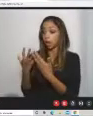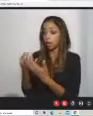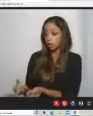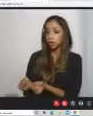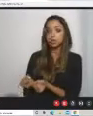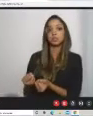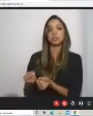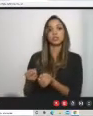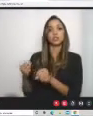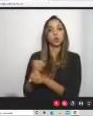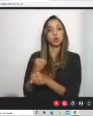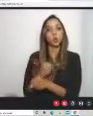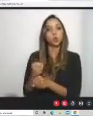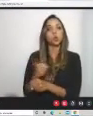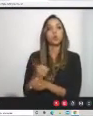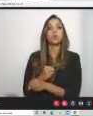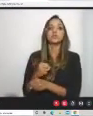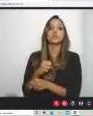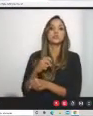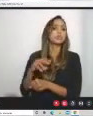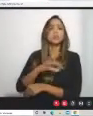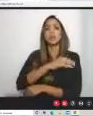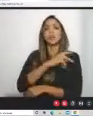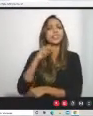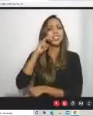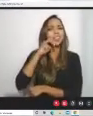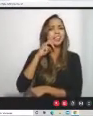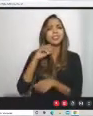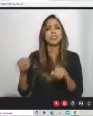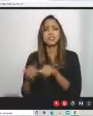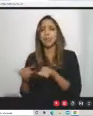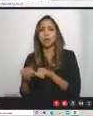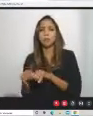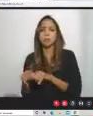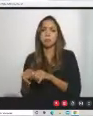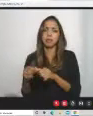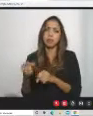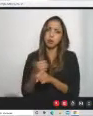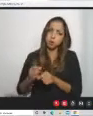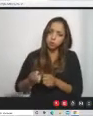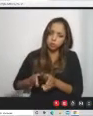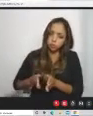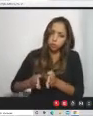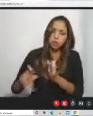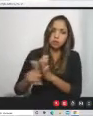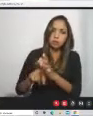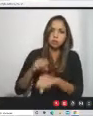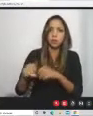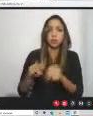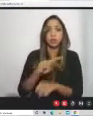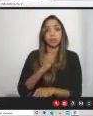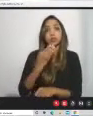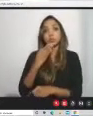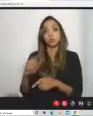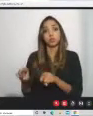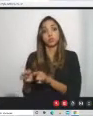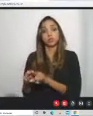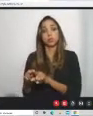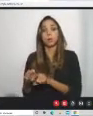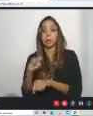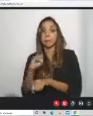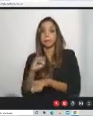Natal, Parnamirim, assim também como solicitamos apoio a uma indicação da gente, que é a parada do pedal, né? Um ponto de apoio aqui